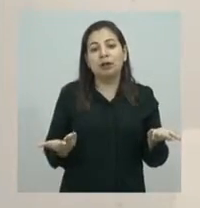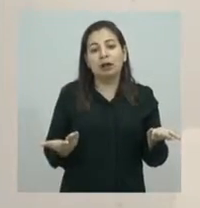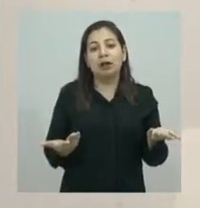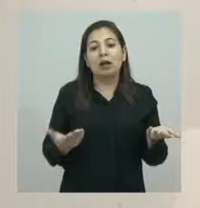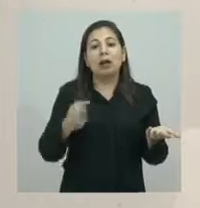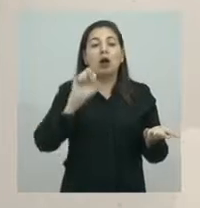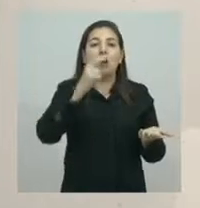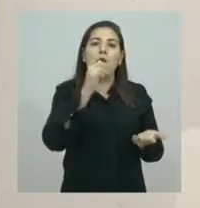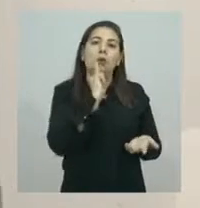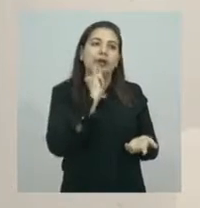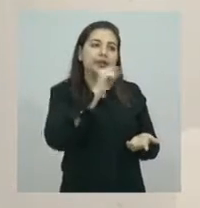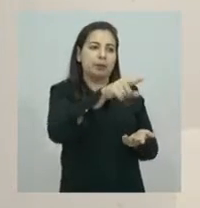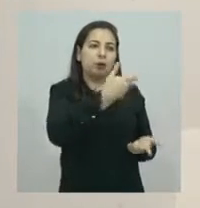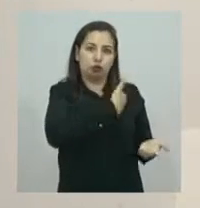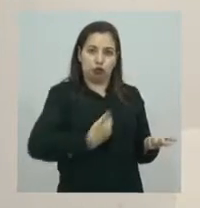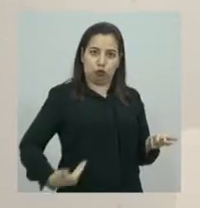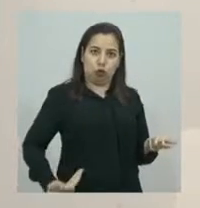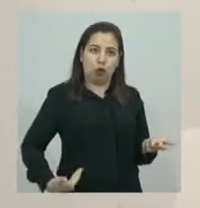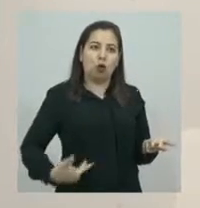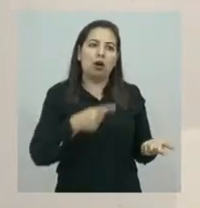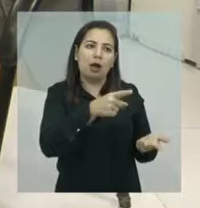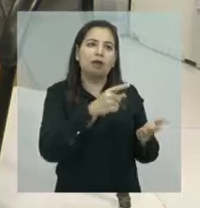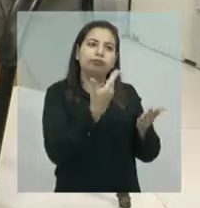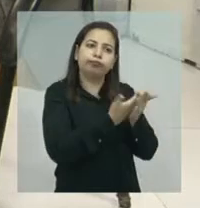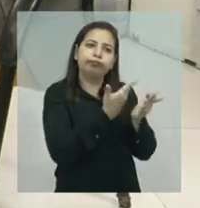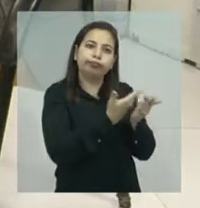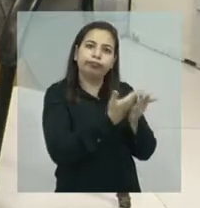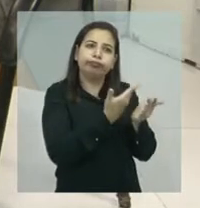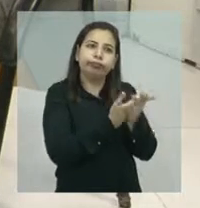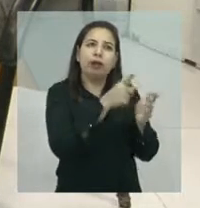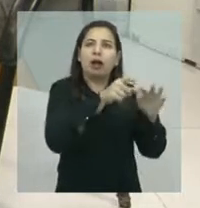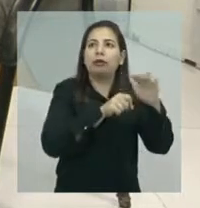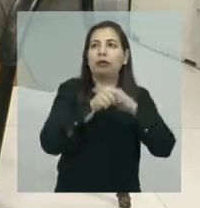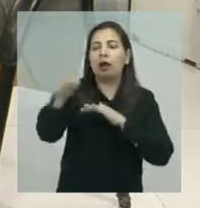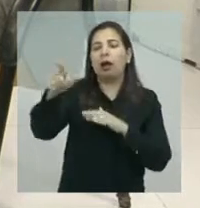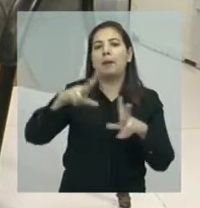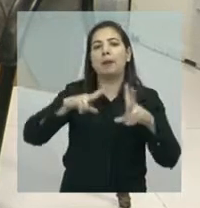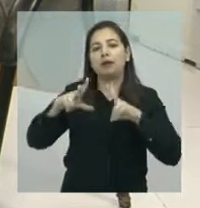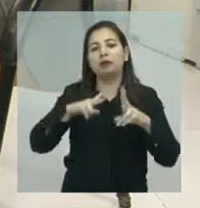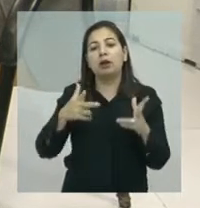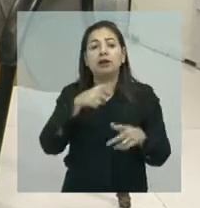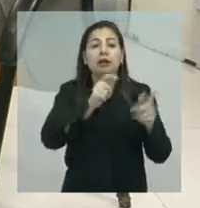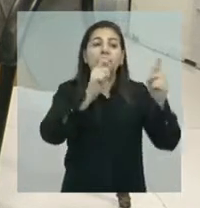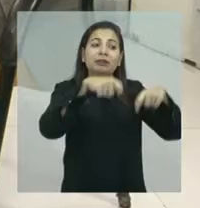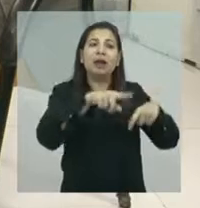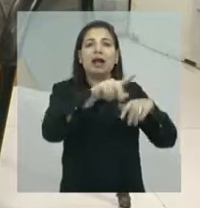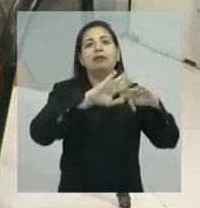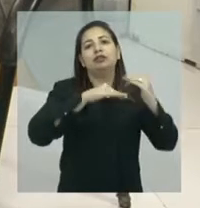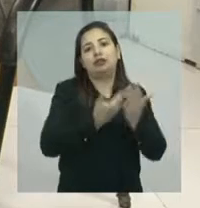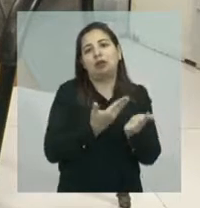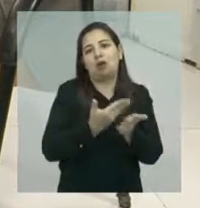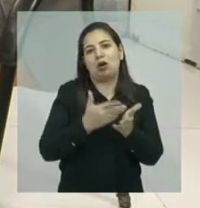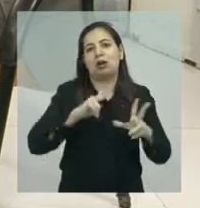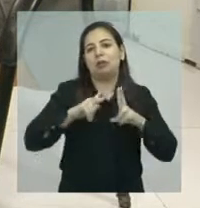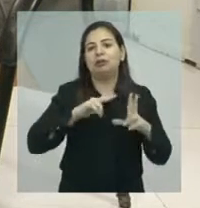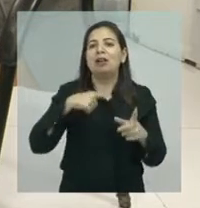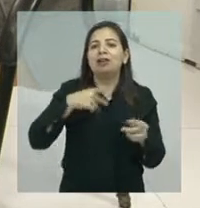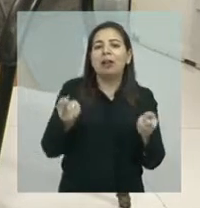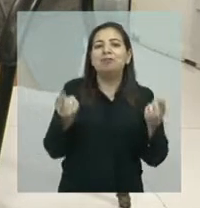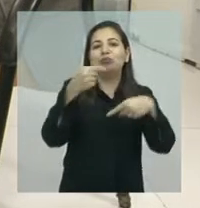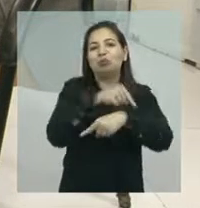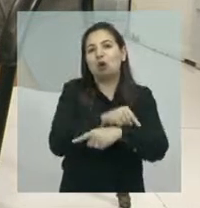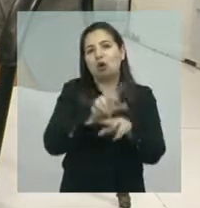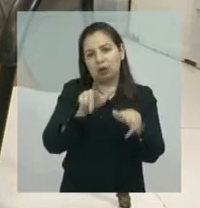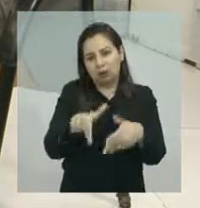esse tipo de injustiças. Corretamente. Agora, essa consciência da igualdade racial, você